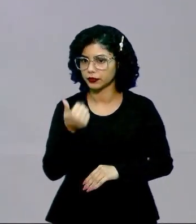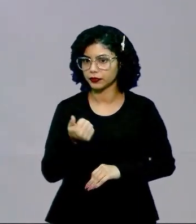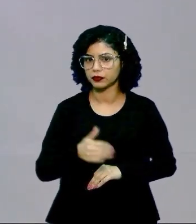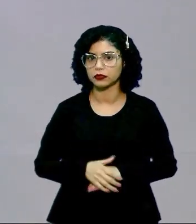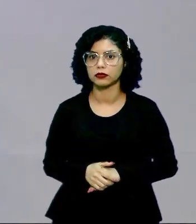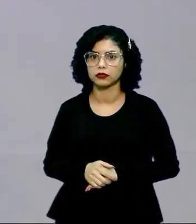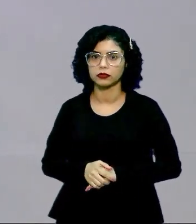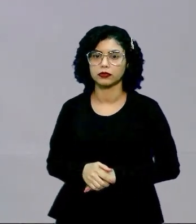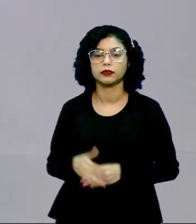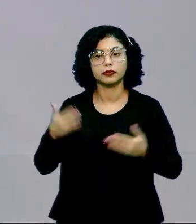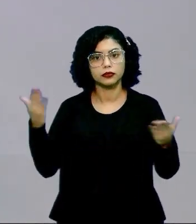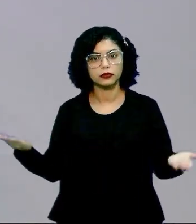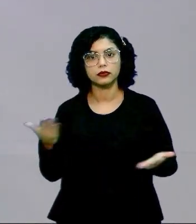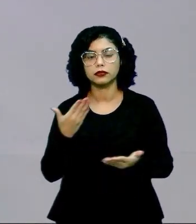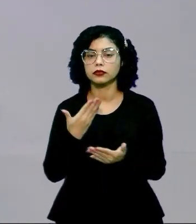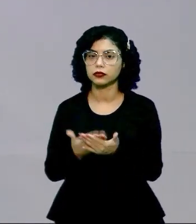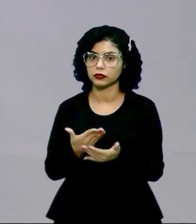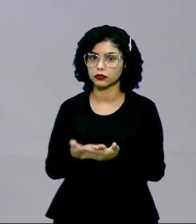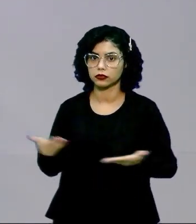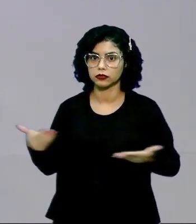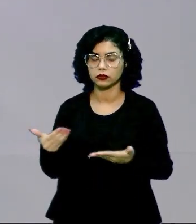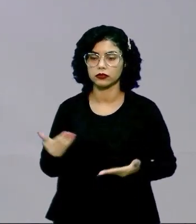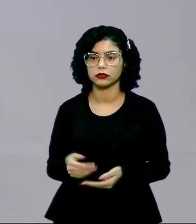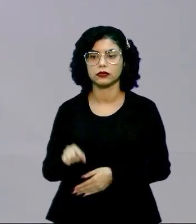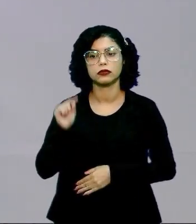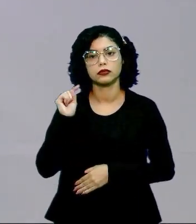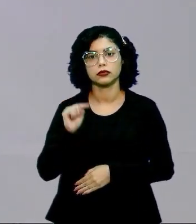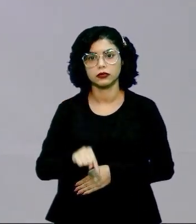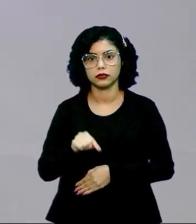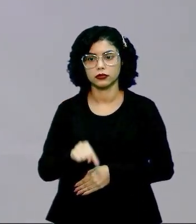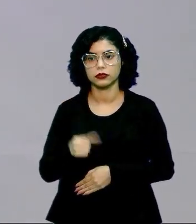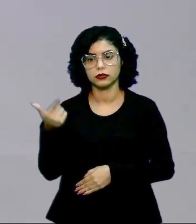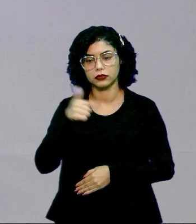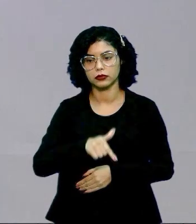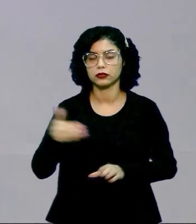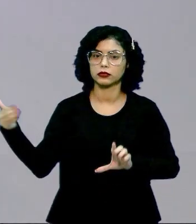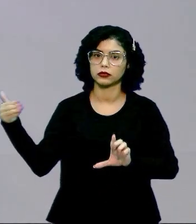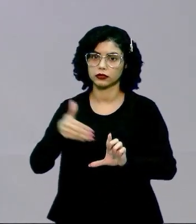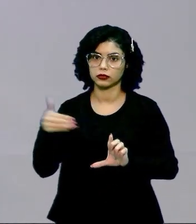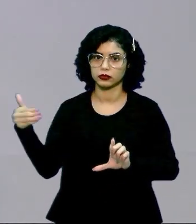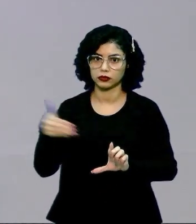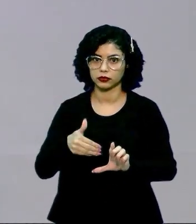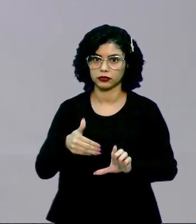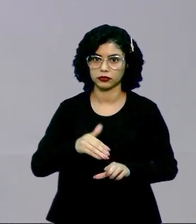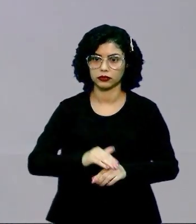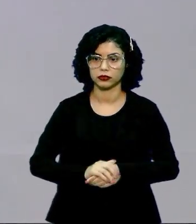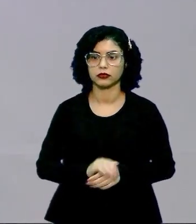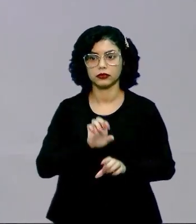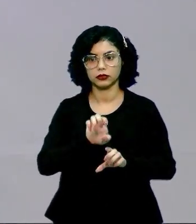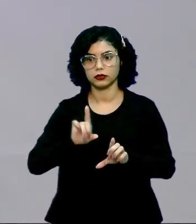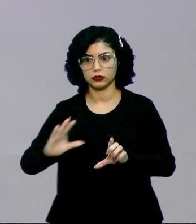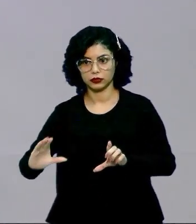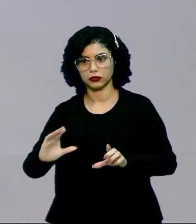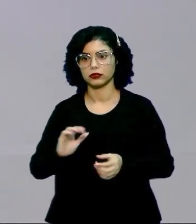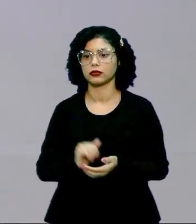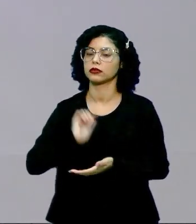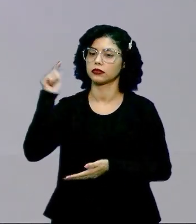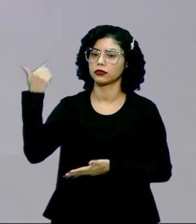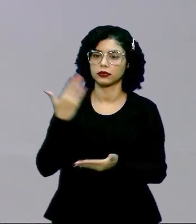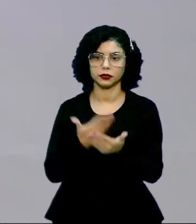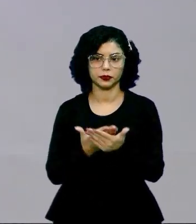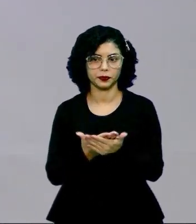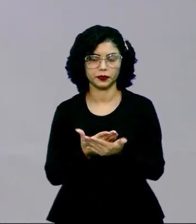bem? Pessoal, essa foi a nossa aula de hoje. Para rever essa aula, acesse a plataforma Eduque e até a